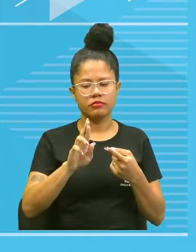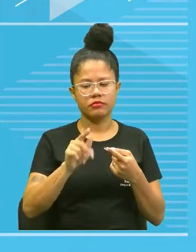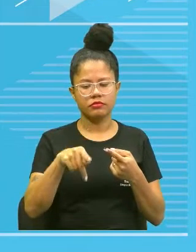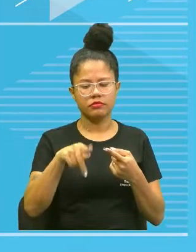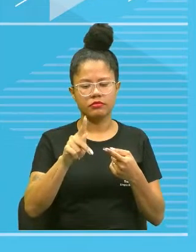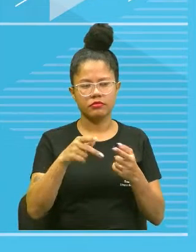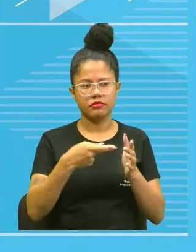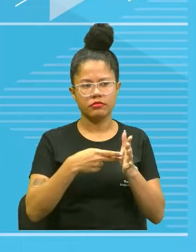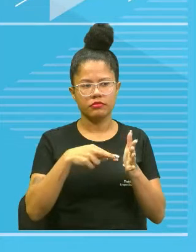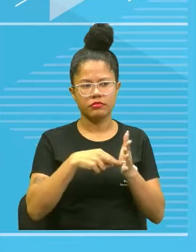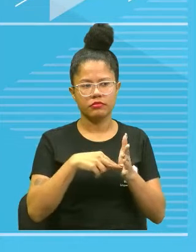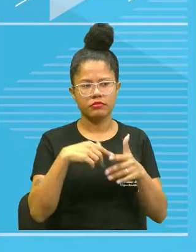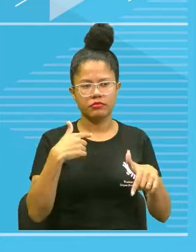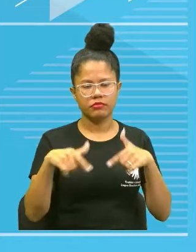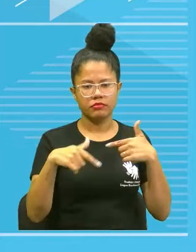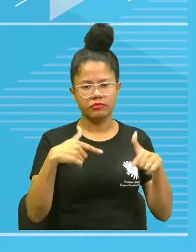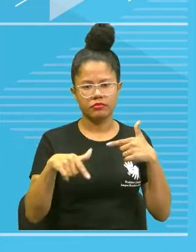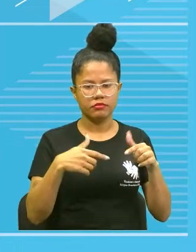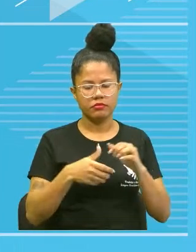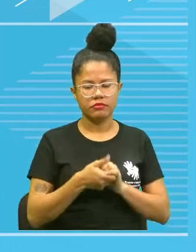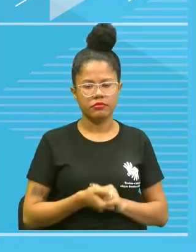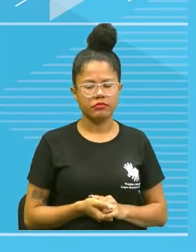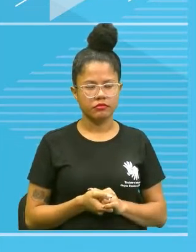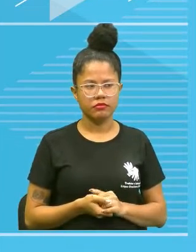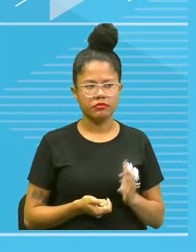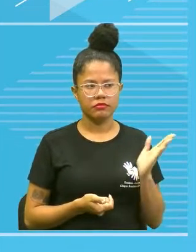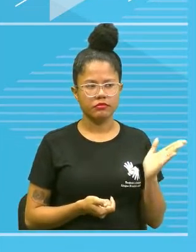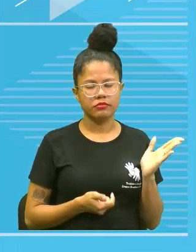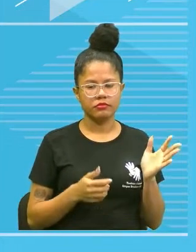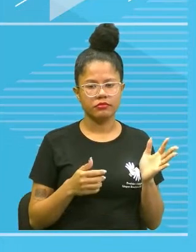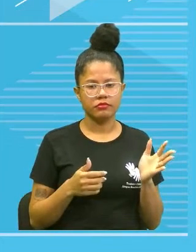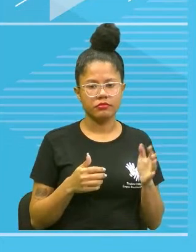pelo fato de, lá na física mecânica do